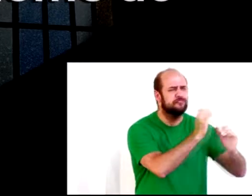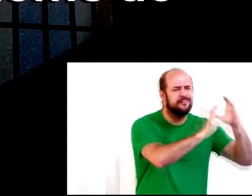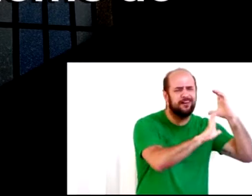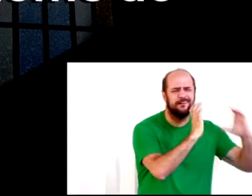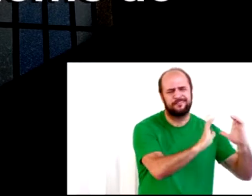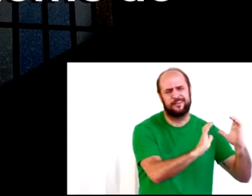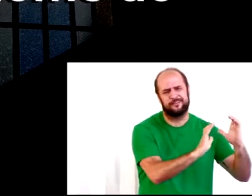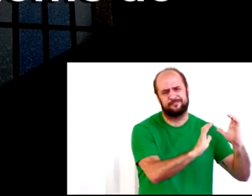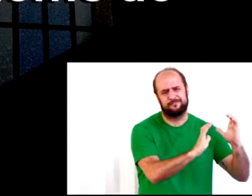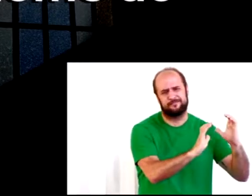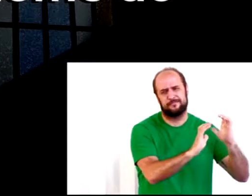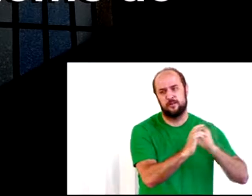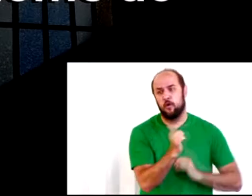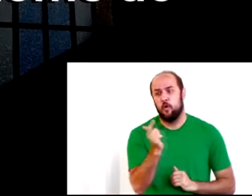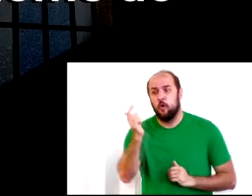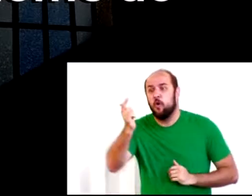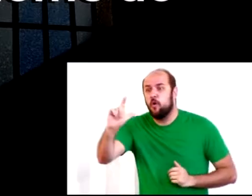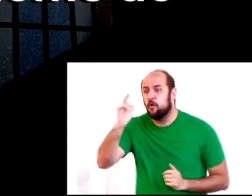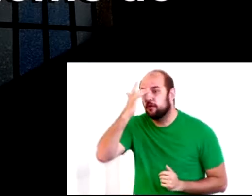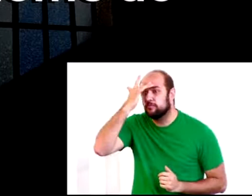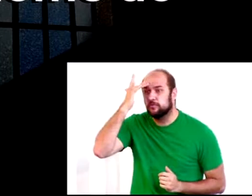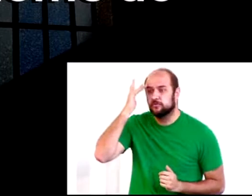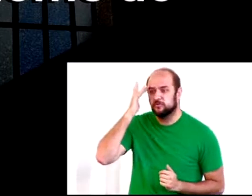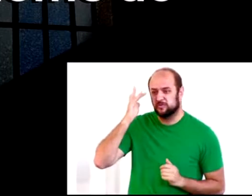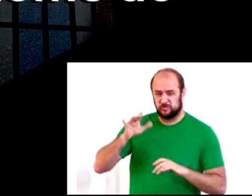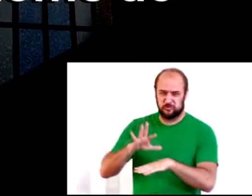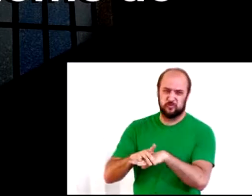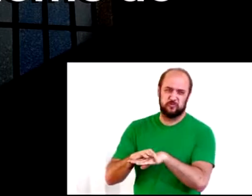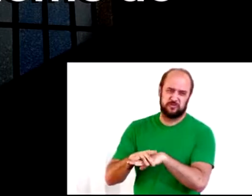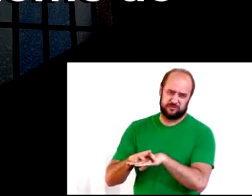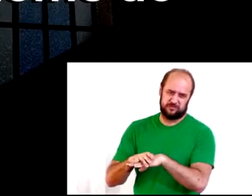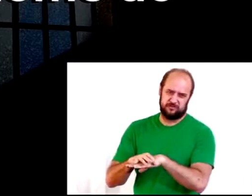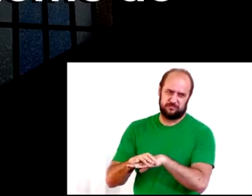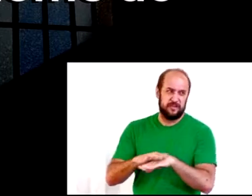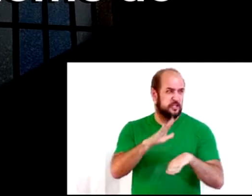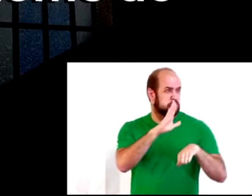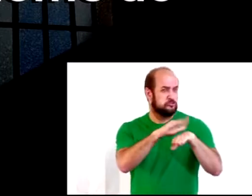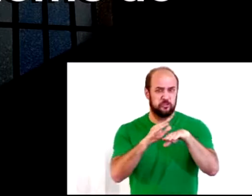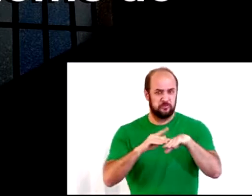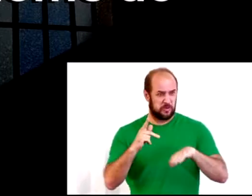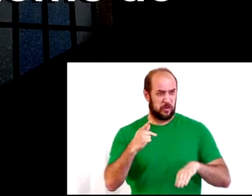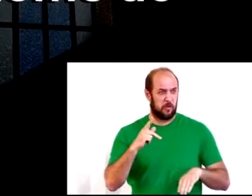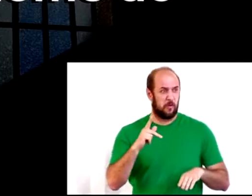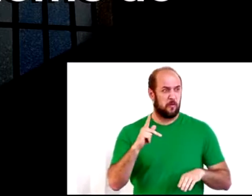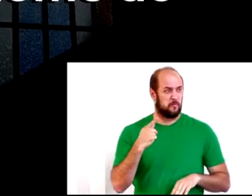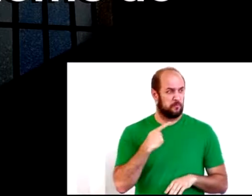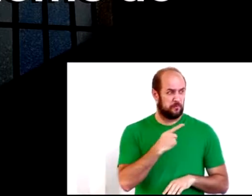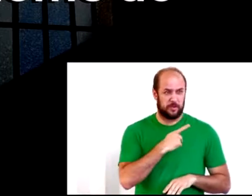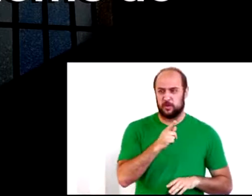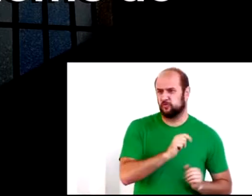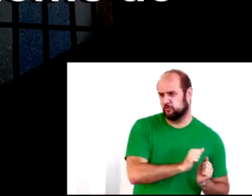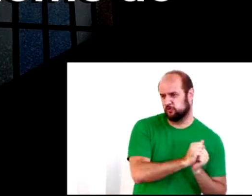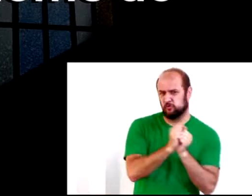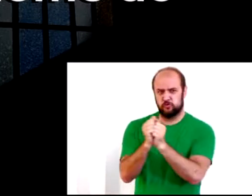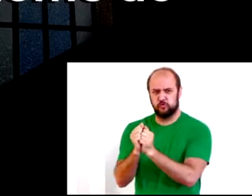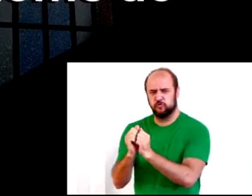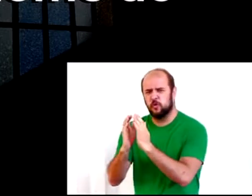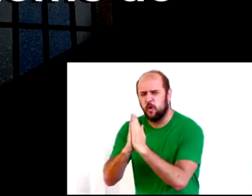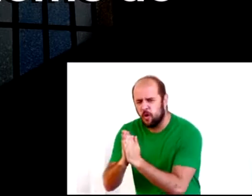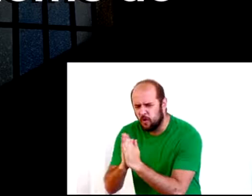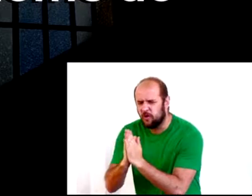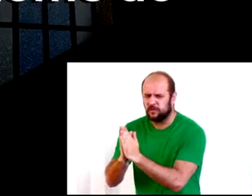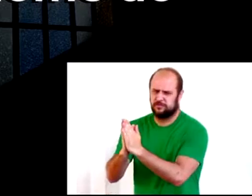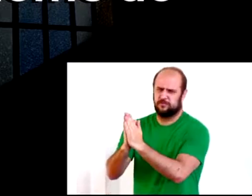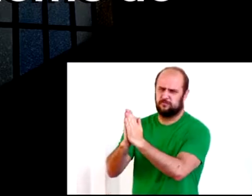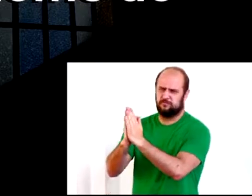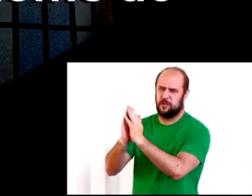louvores. Está alguém entre vós doente? Chame os presbíteros da igreja, e estes façam oração